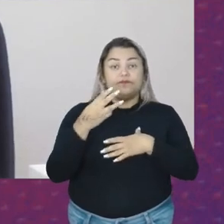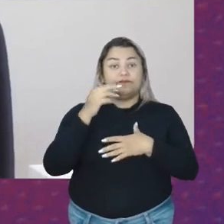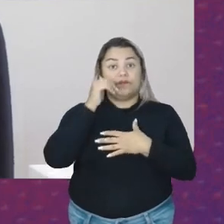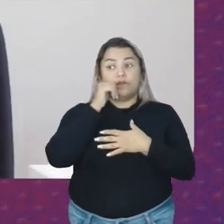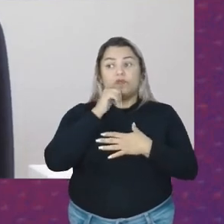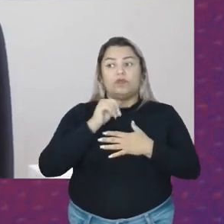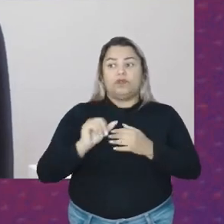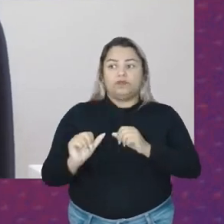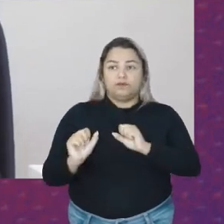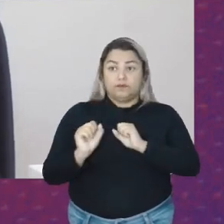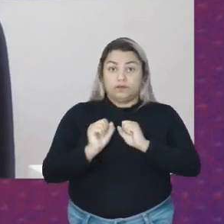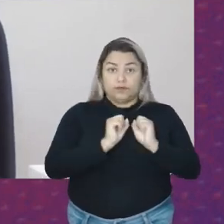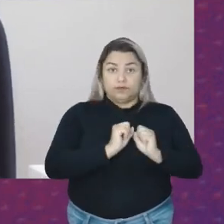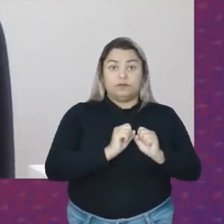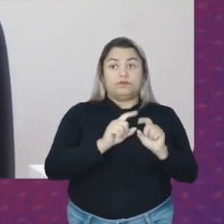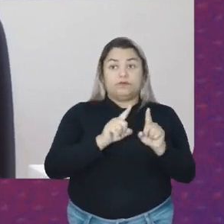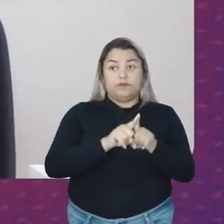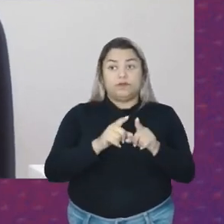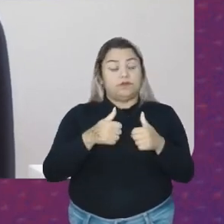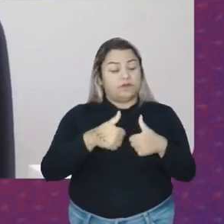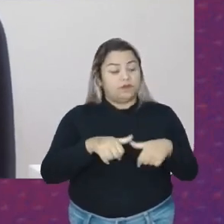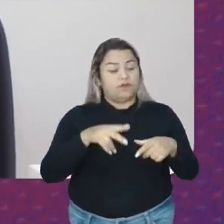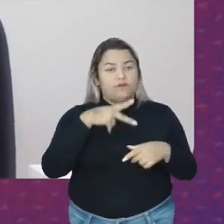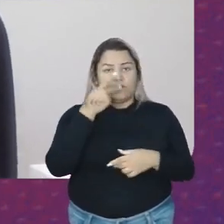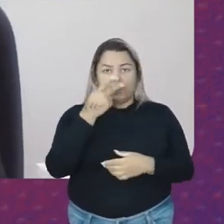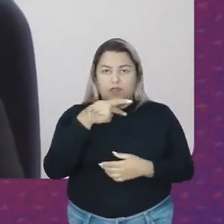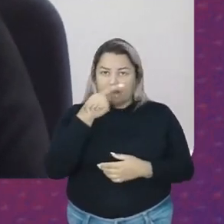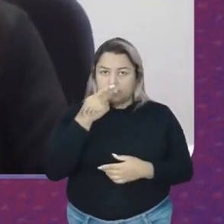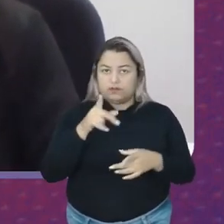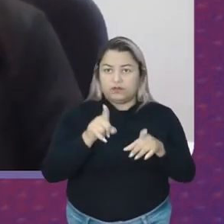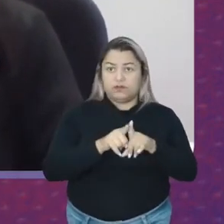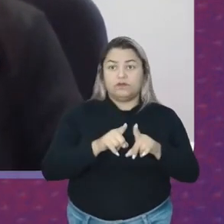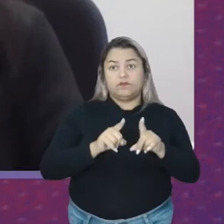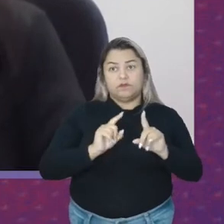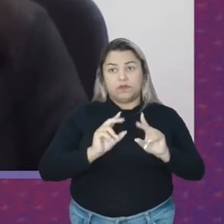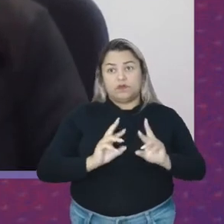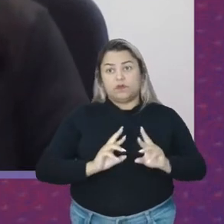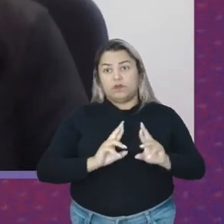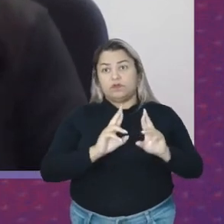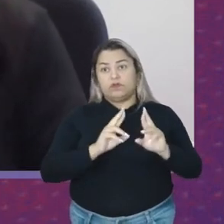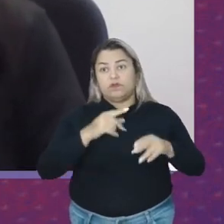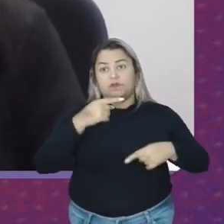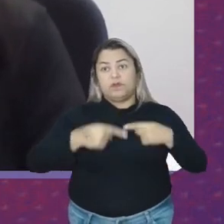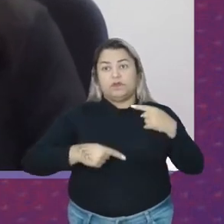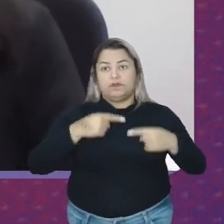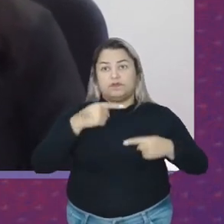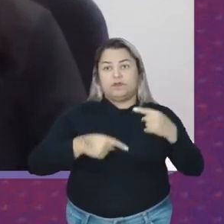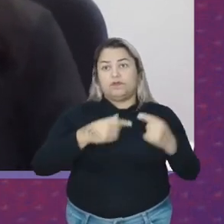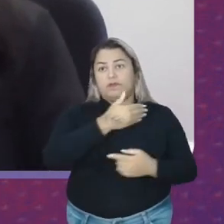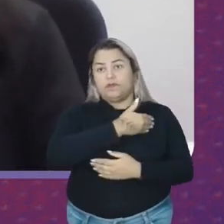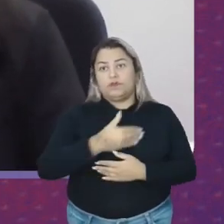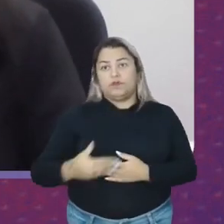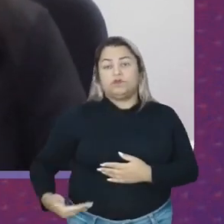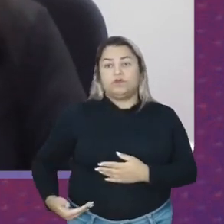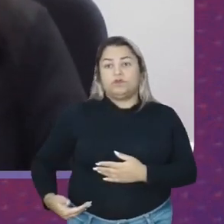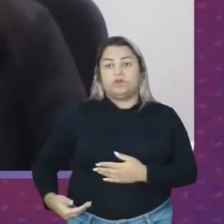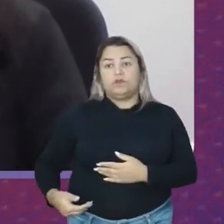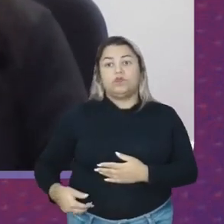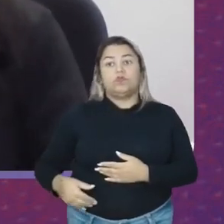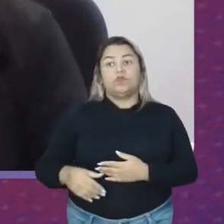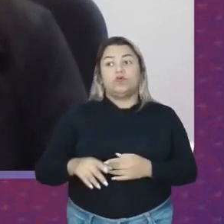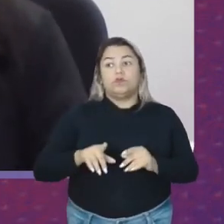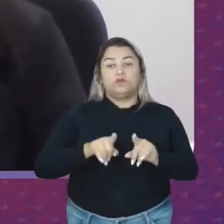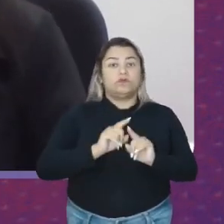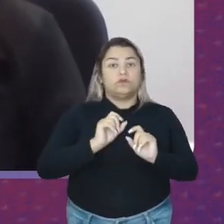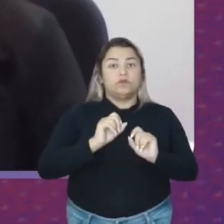mulheres poderosas estarão falando conosco sobre essa perspectiva da política pública no governo e